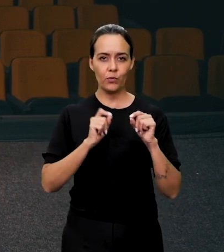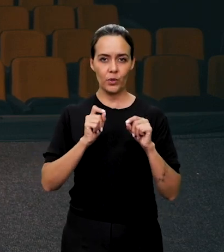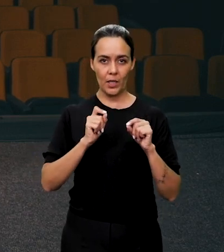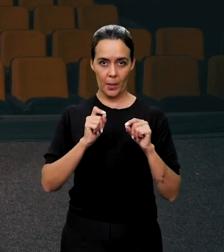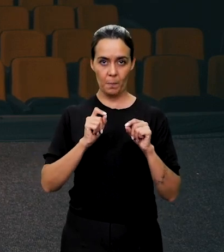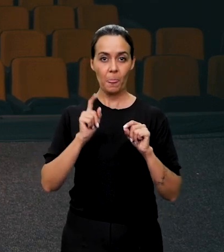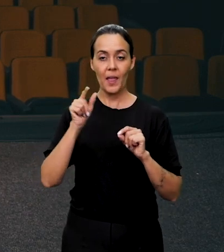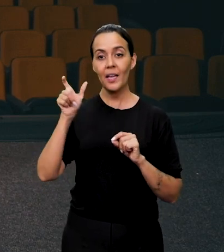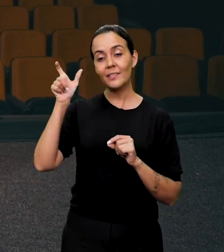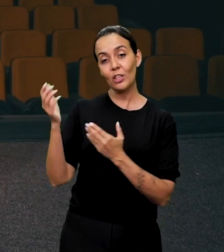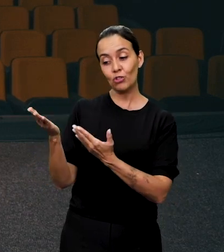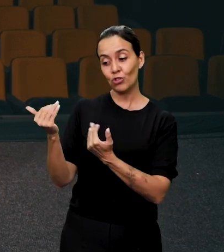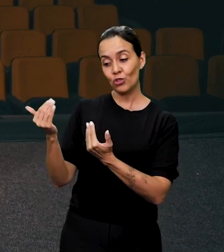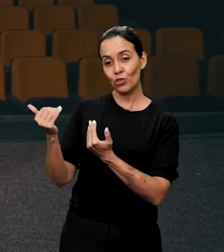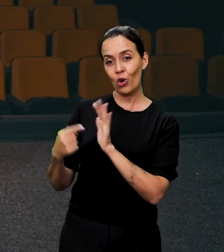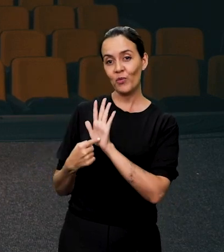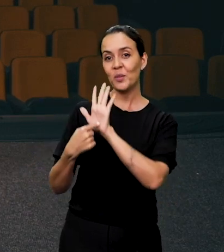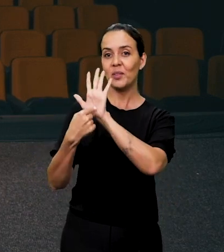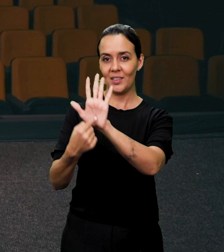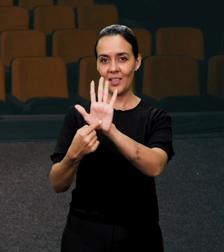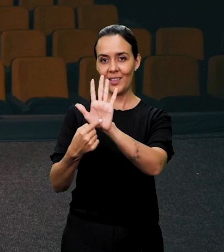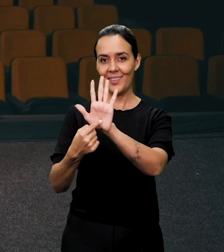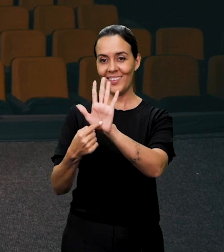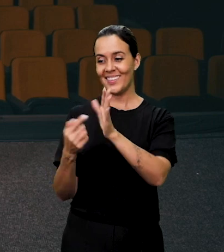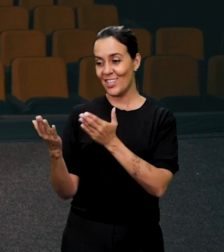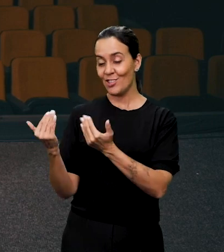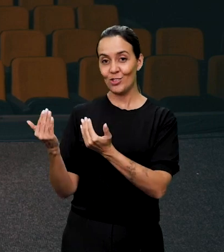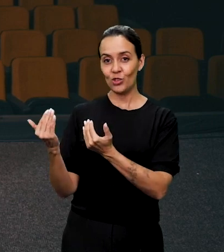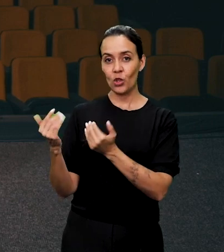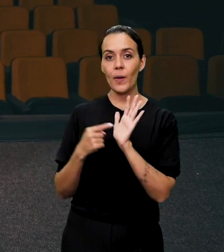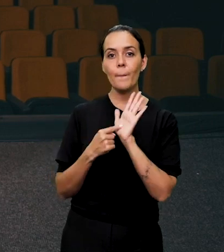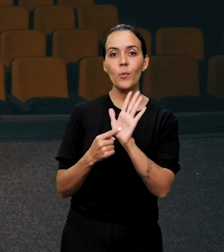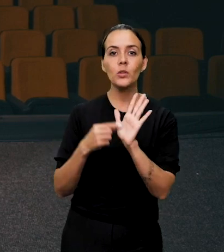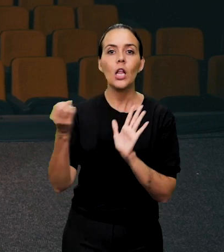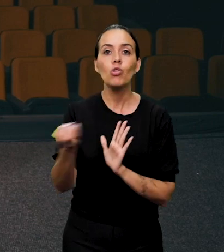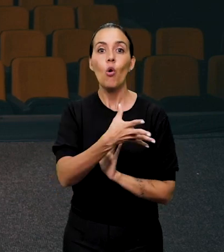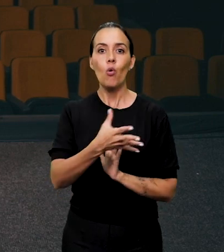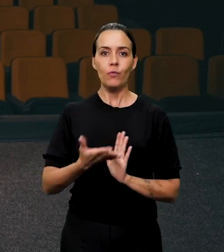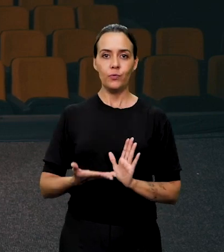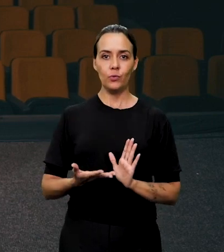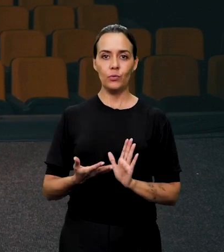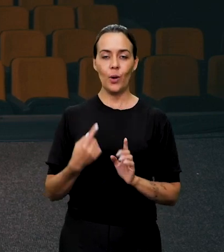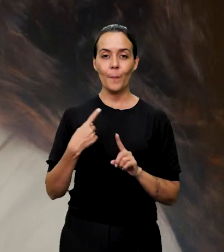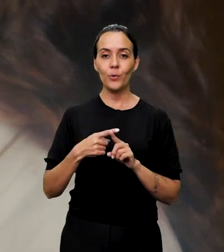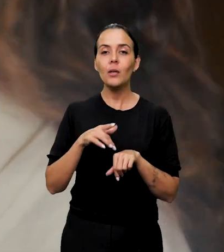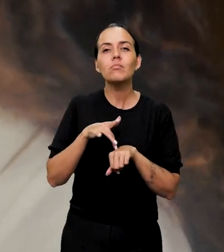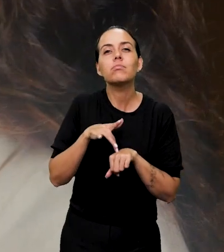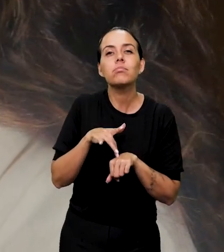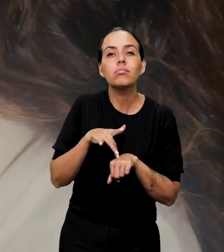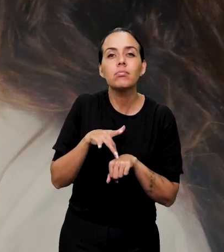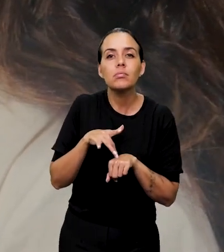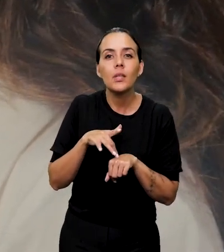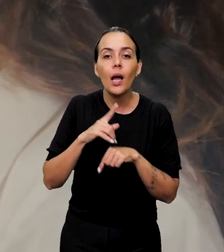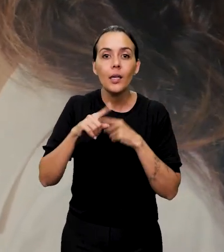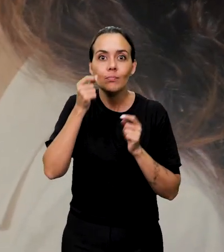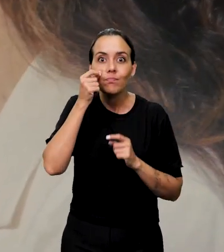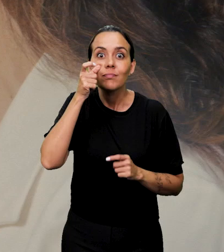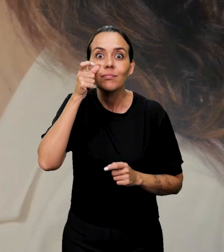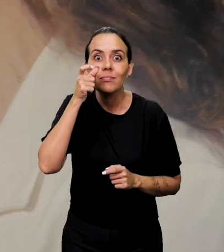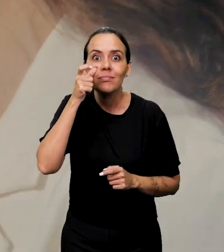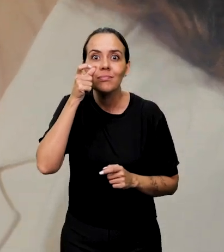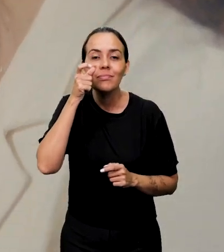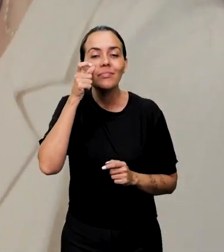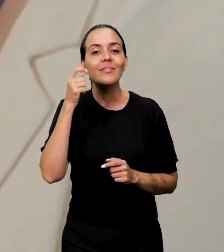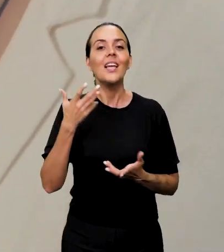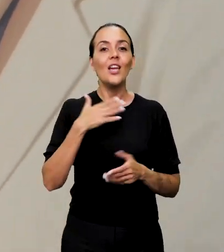o que ele quer. A gente tem que dar ao jovem o que ele ainda não sabe que quer. E essa era a grande sacada, que é o oposto do que acontece